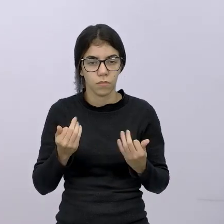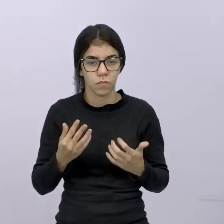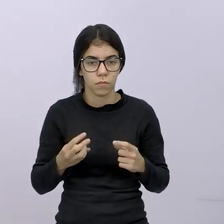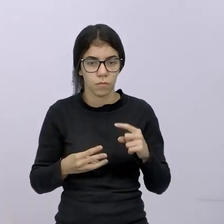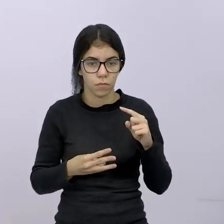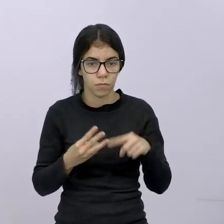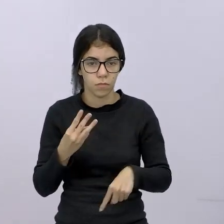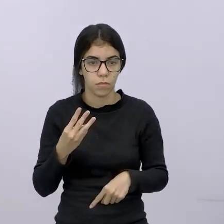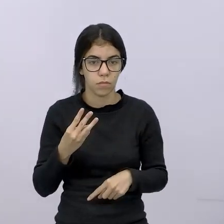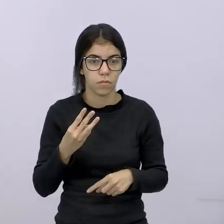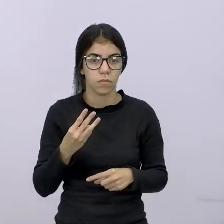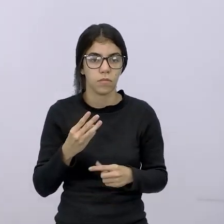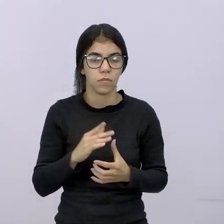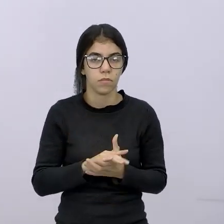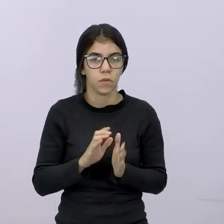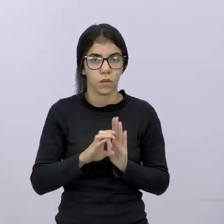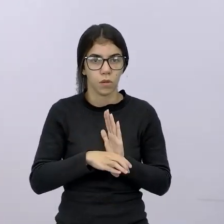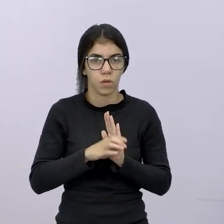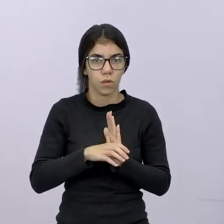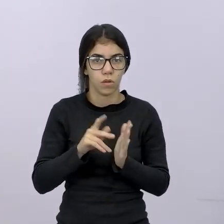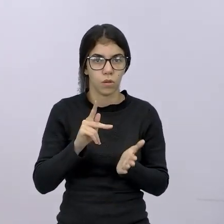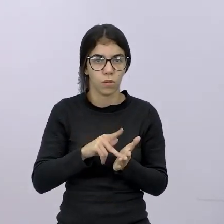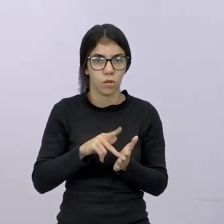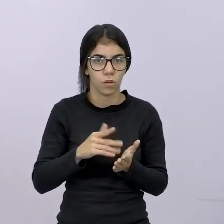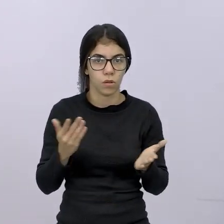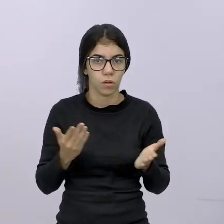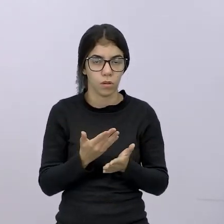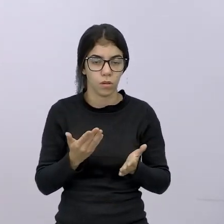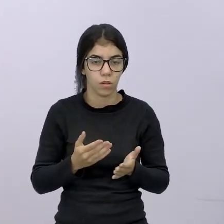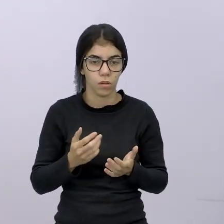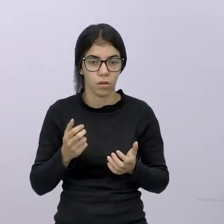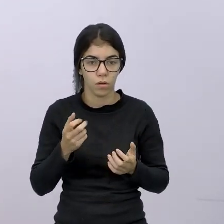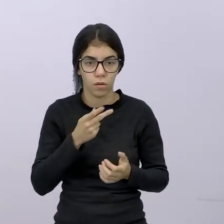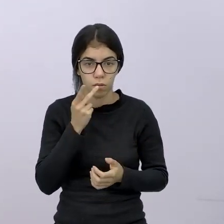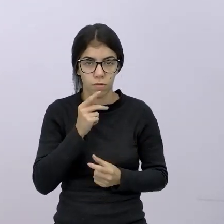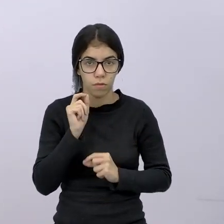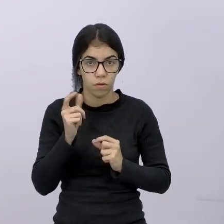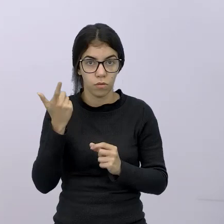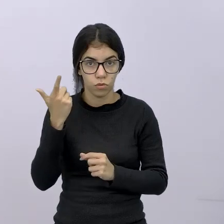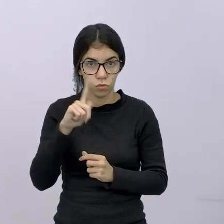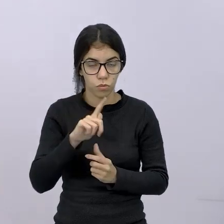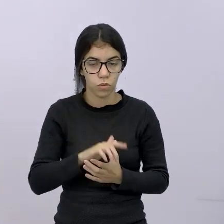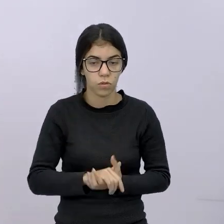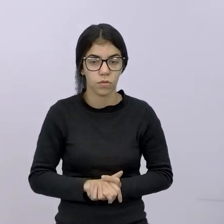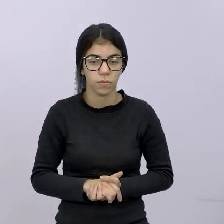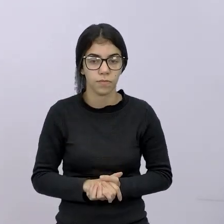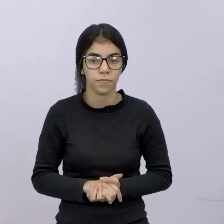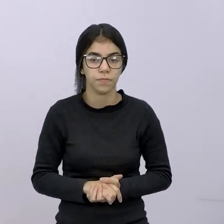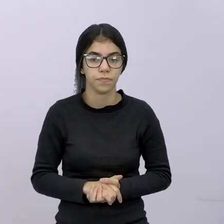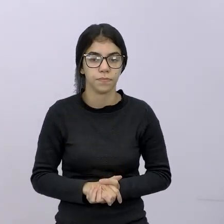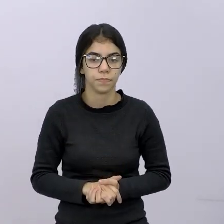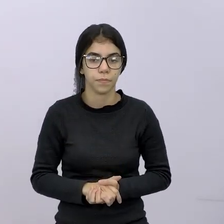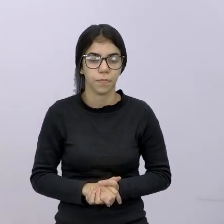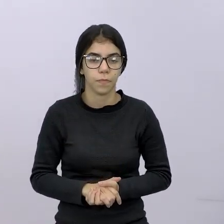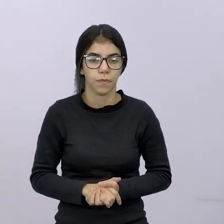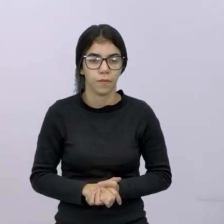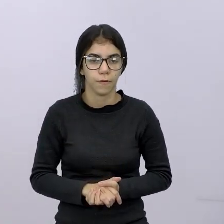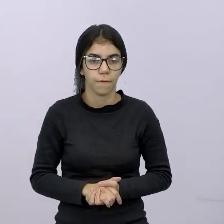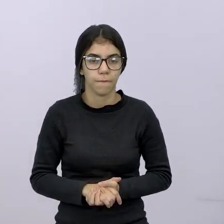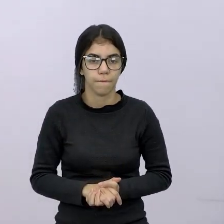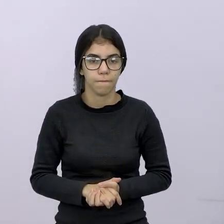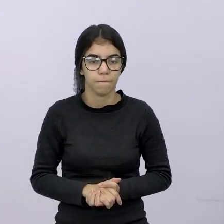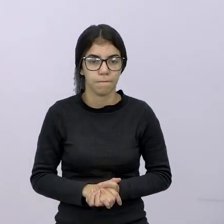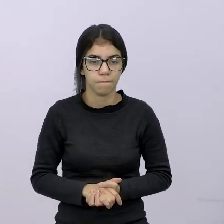3 conceitos, né, de verdade. Eu vou falar então de um outro agora, tá certo? Vamos lá então.